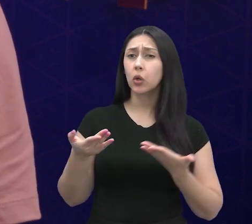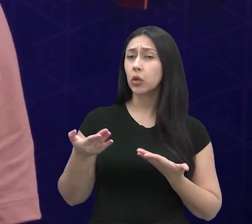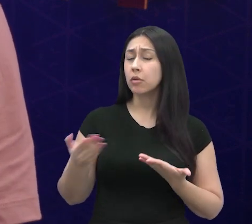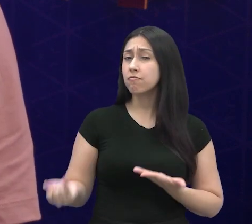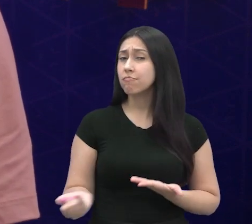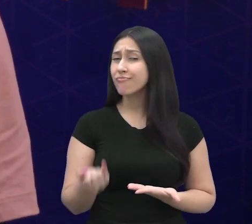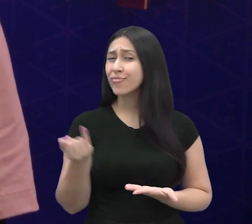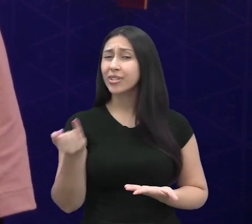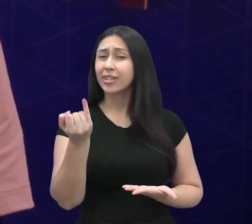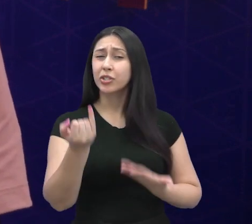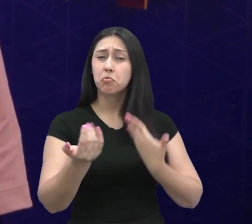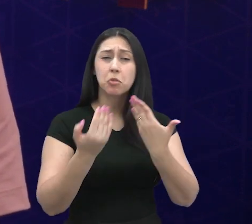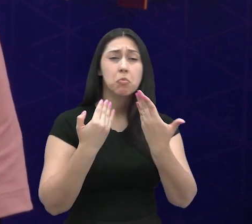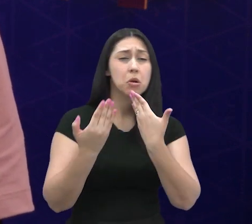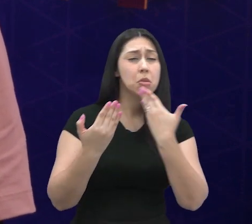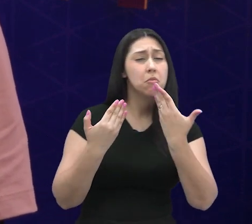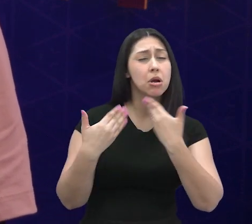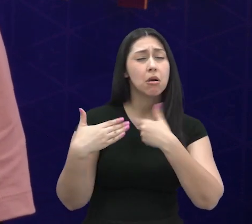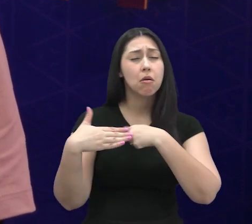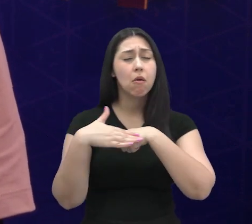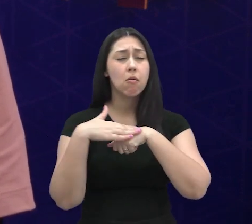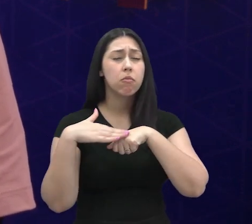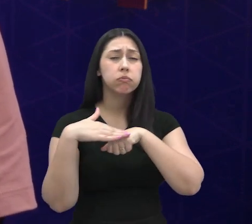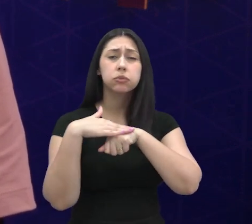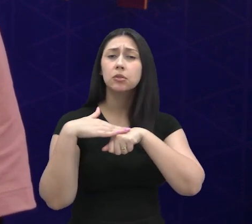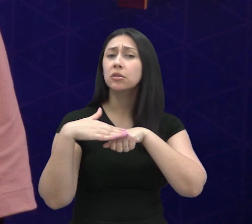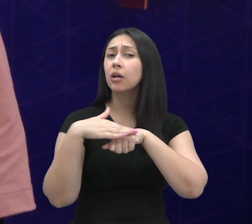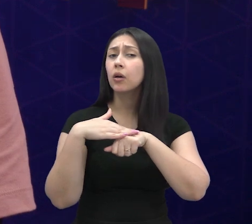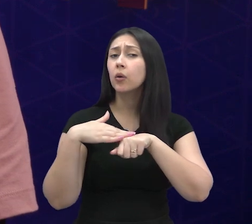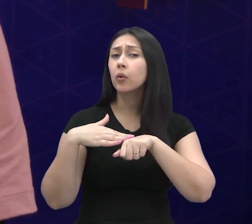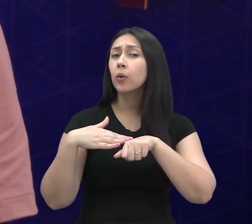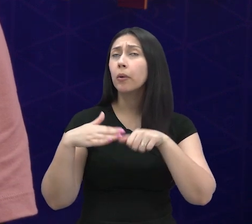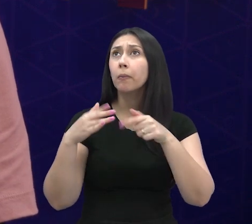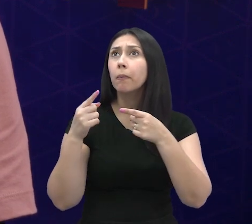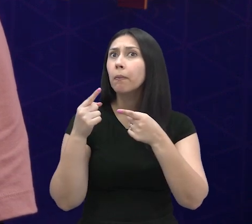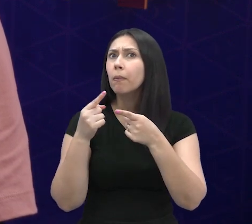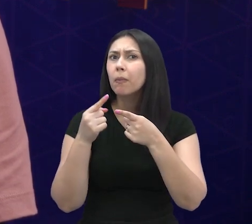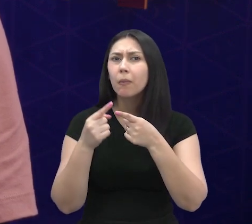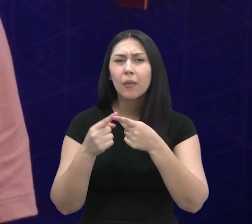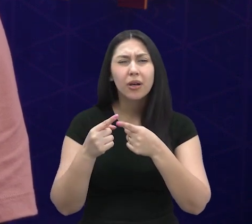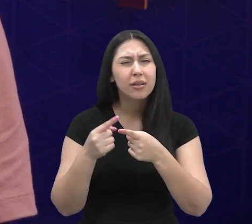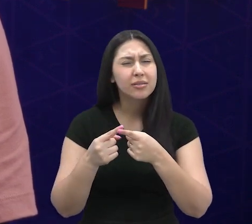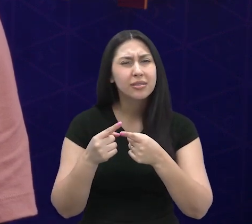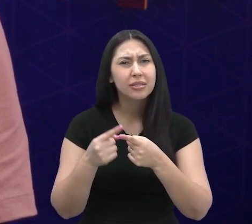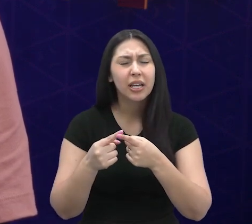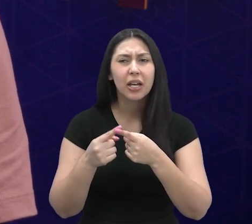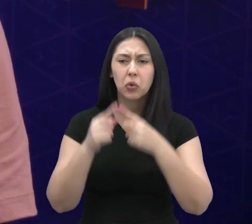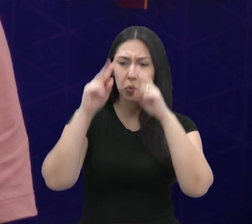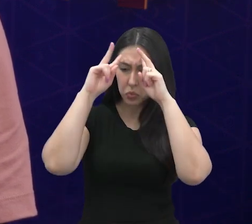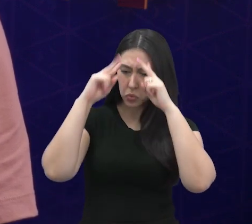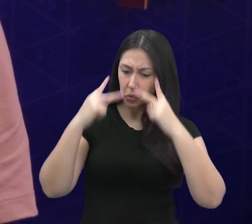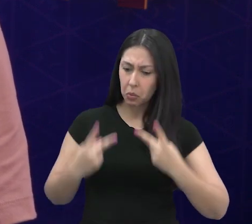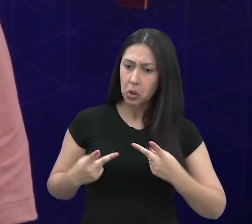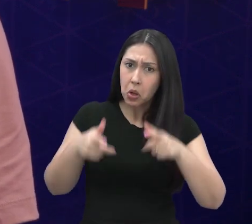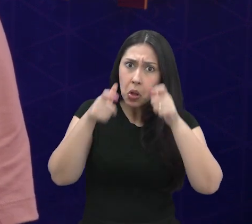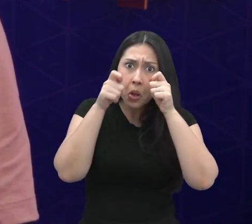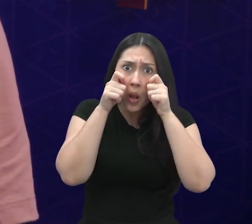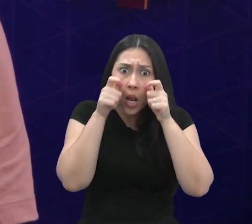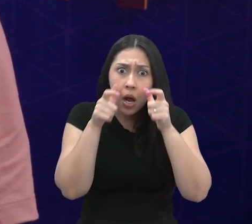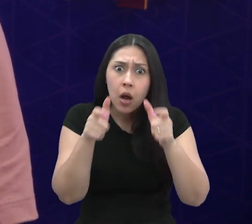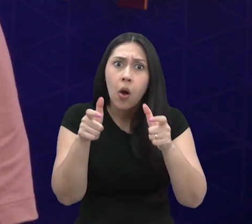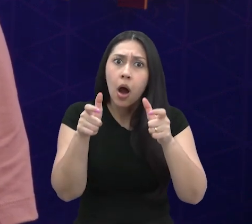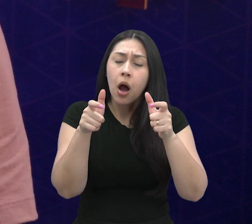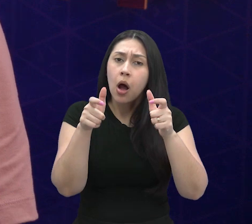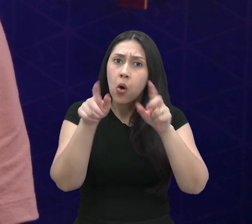importante a gente conversar um pouco sobre o porquê que que a gente se apega,